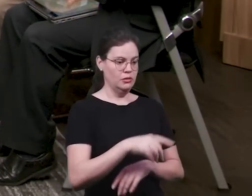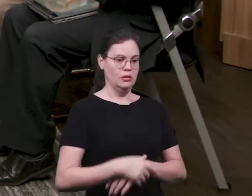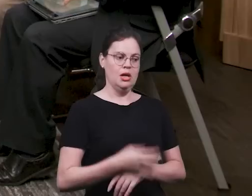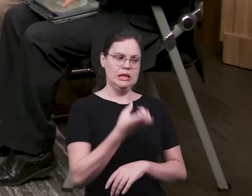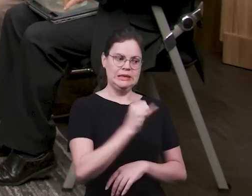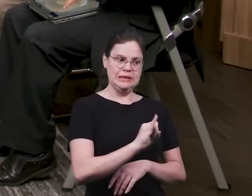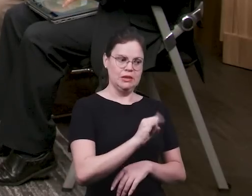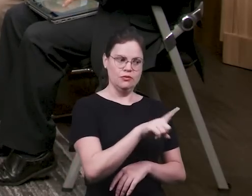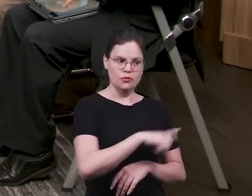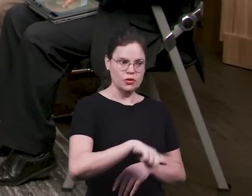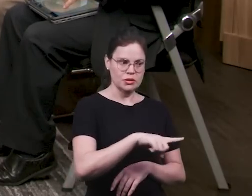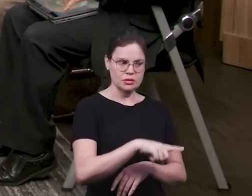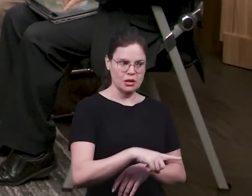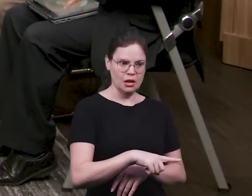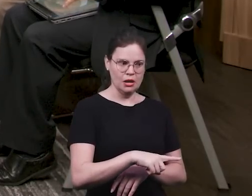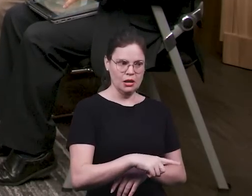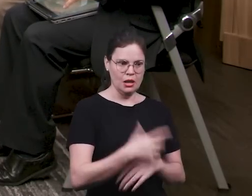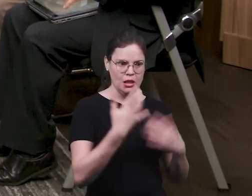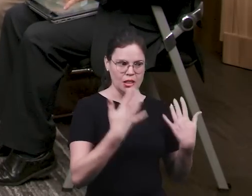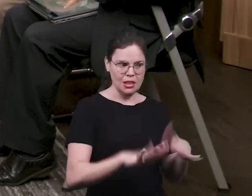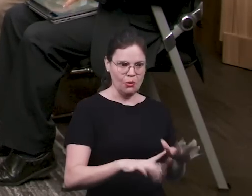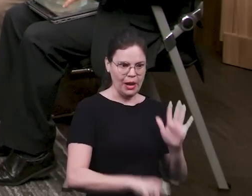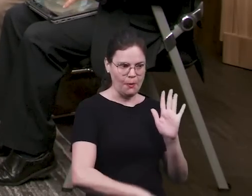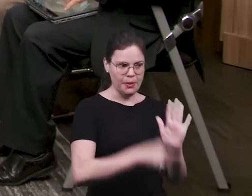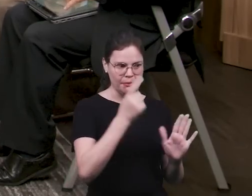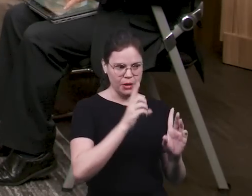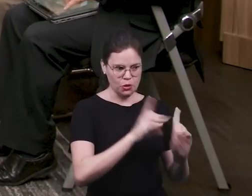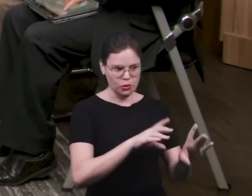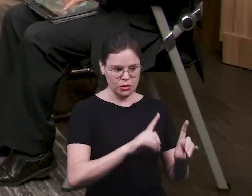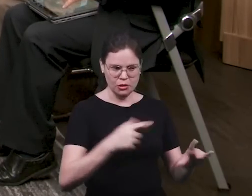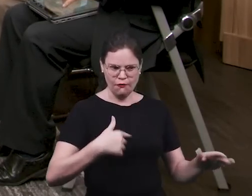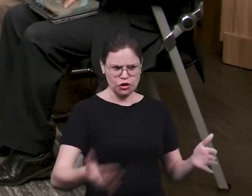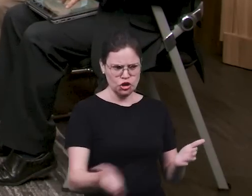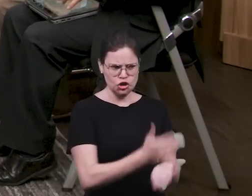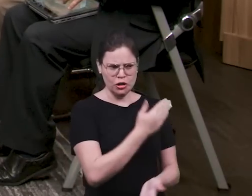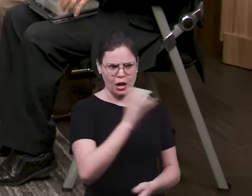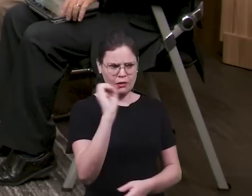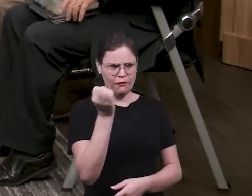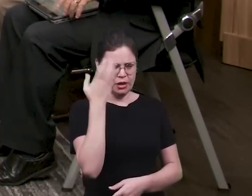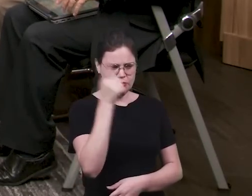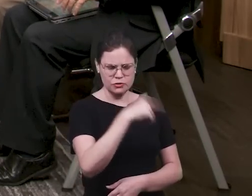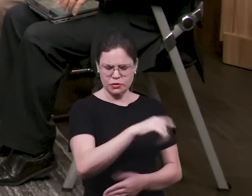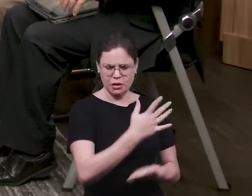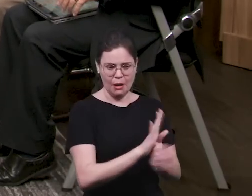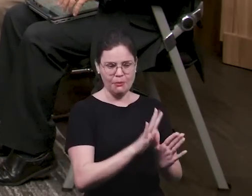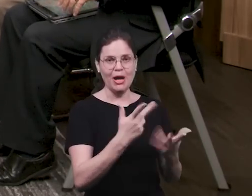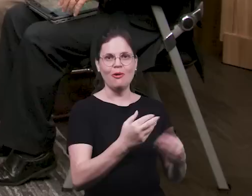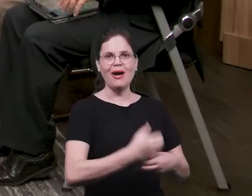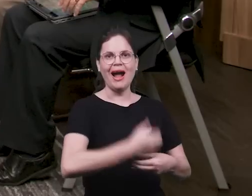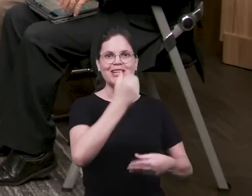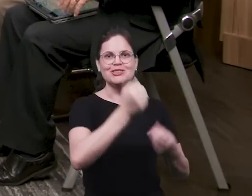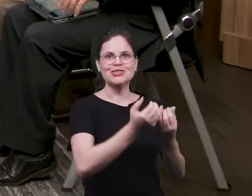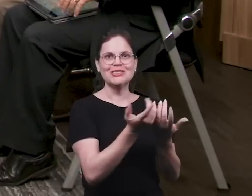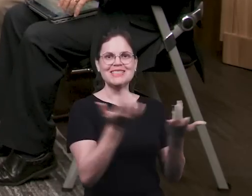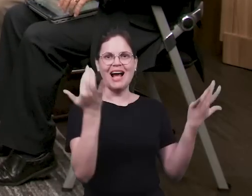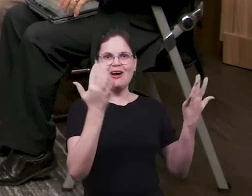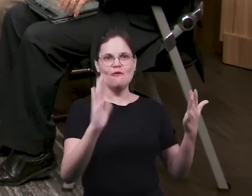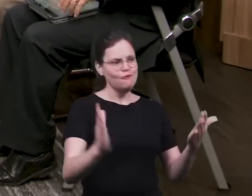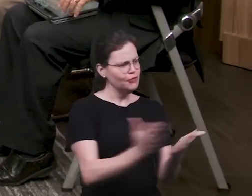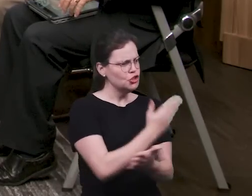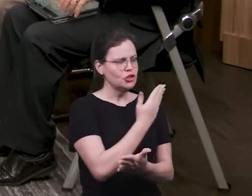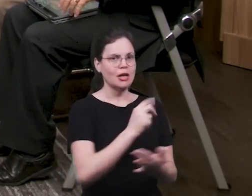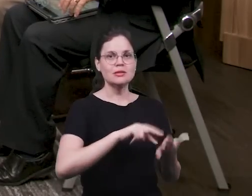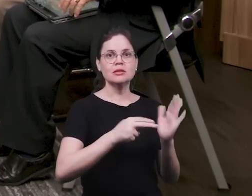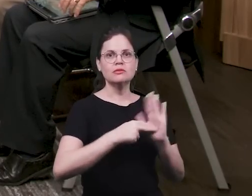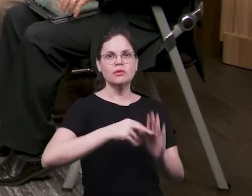eu vou tirar a revelação. Vou tirar o quê? O castiçal de ouro. Eu vou tirar a revelação, e tirou. Ela ficou,